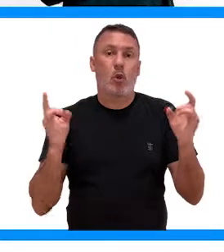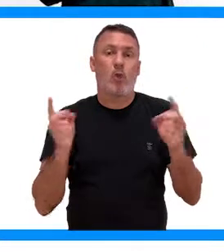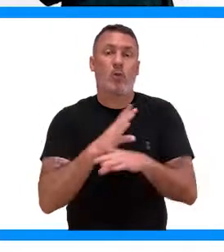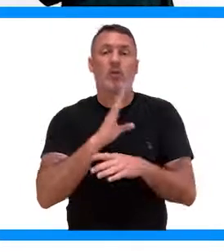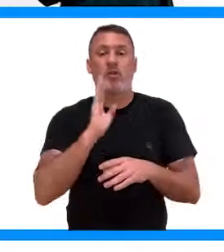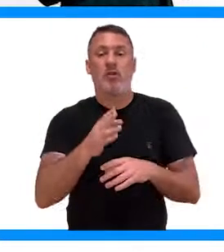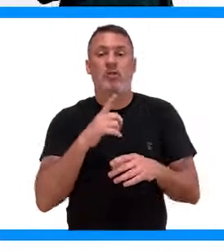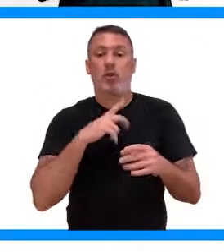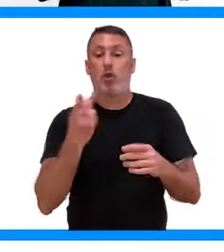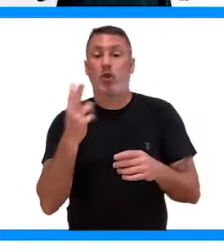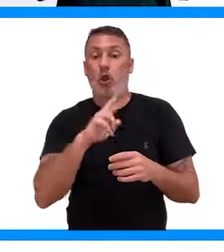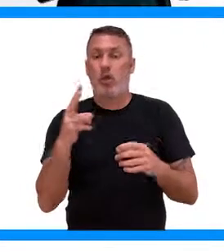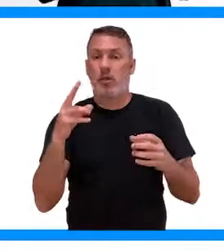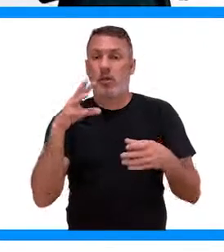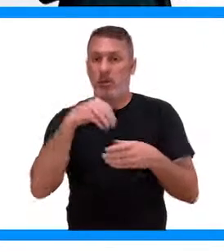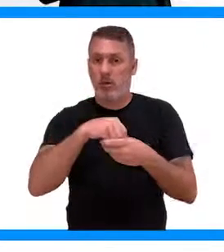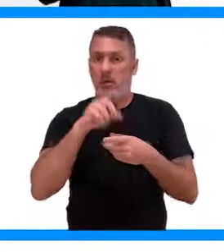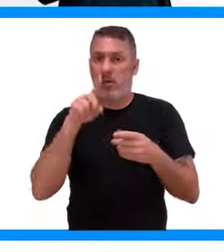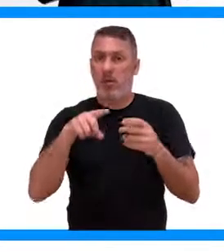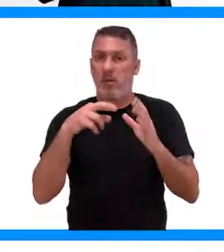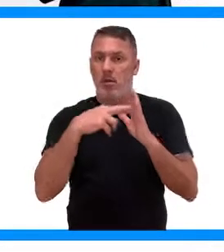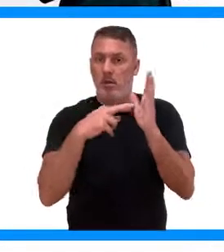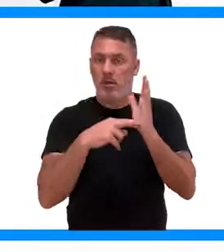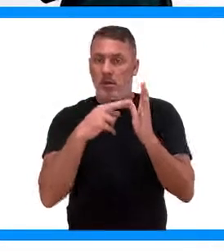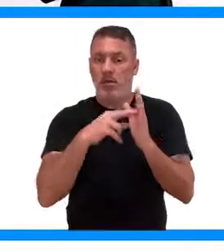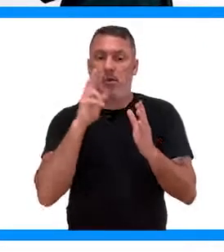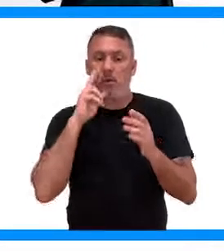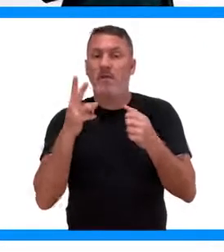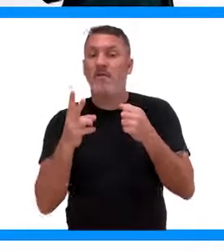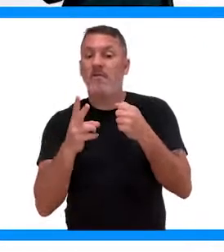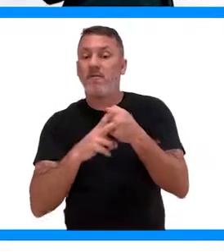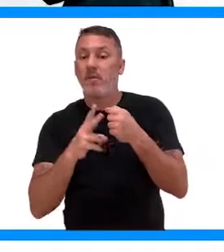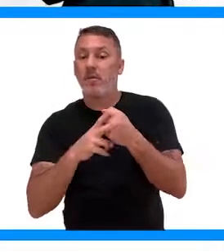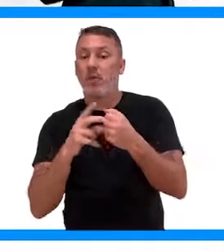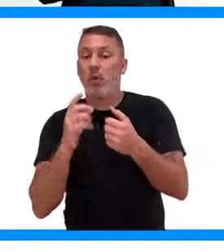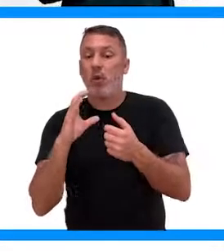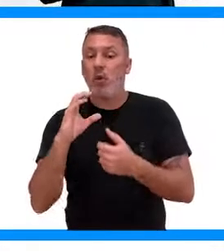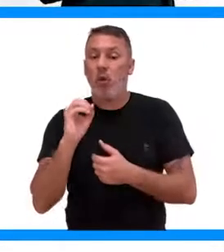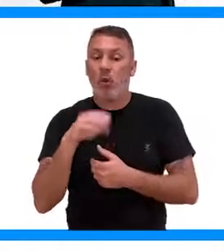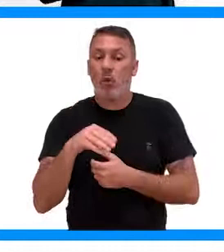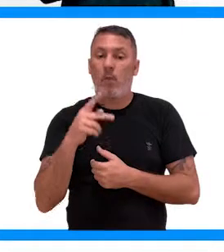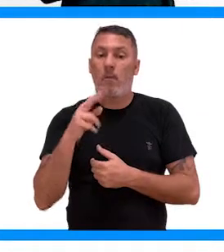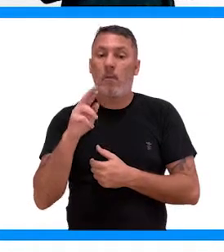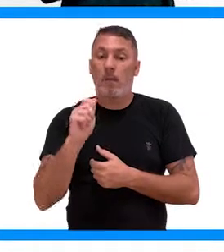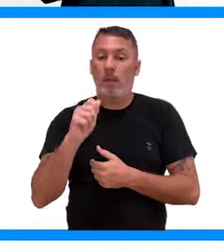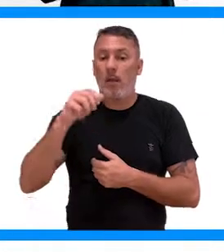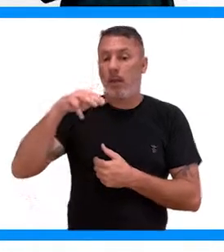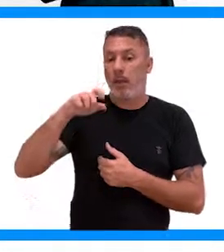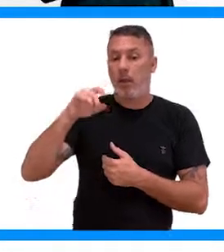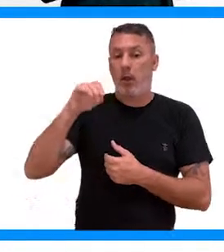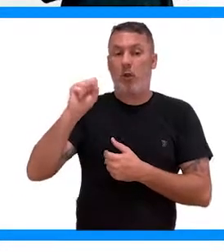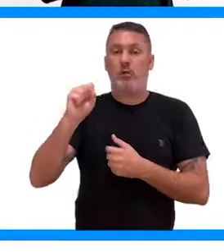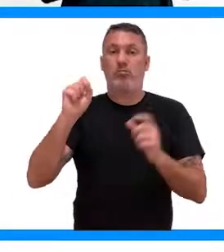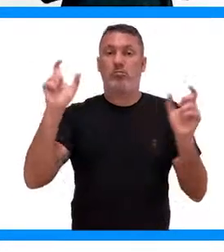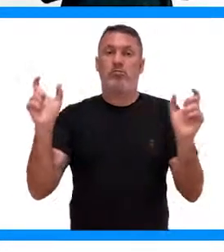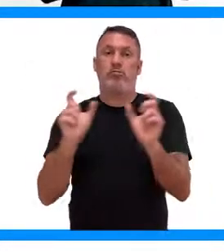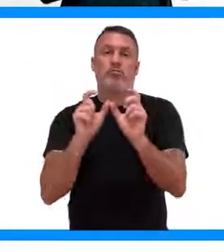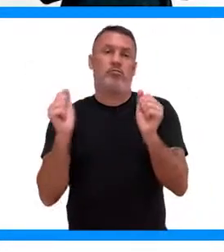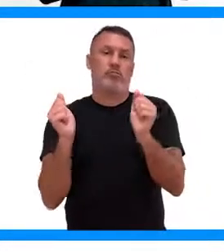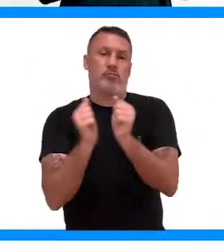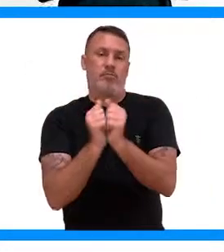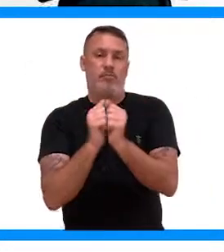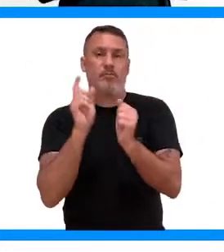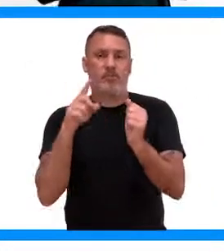depois o pronome complemento direto. É essa ordem que ela tem que vir. Então, o verbo compra-me-los. Bien? Fica mais forte